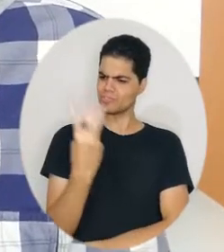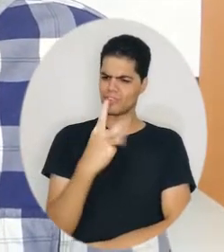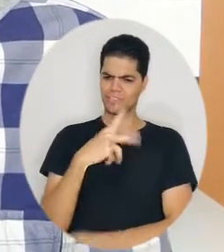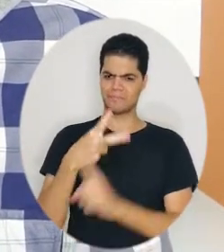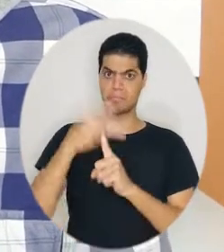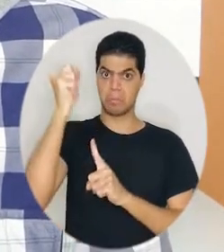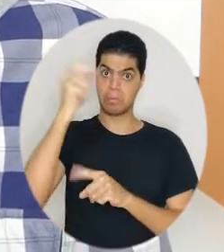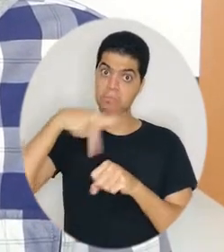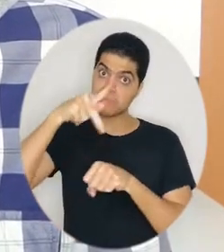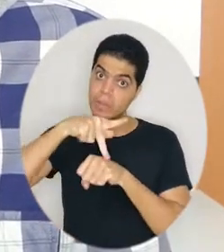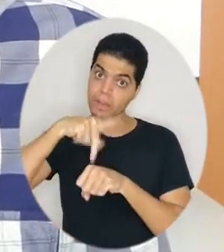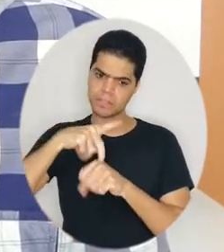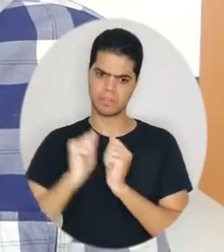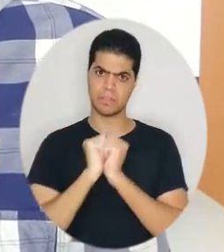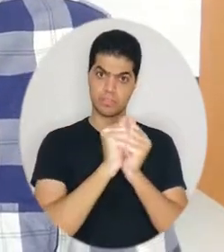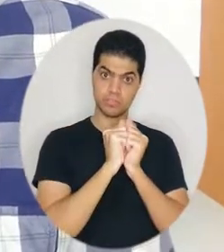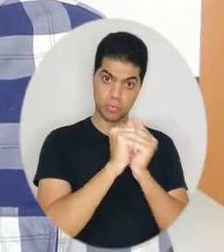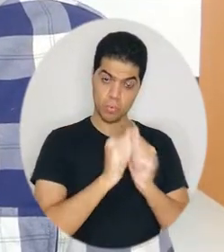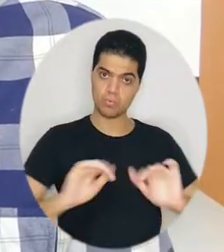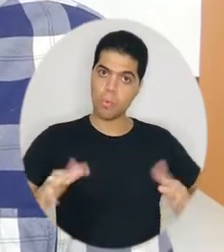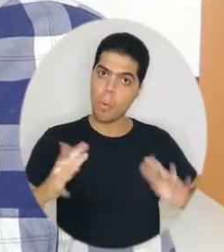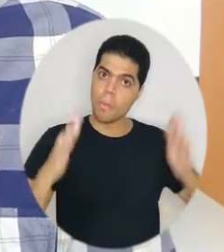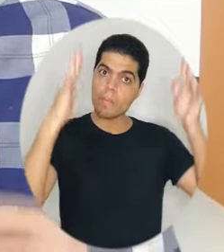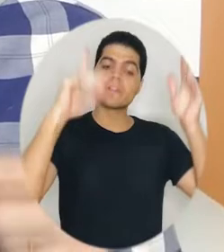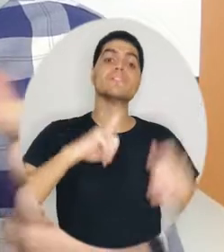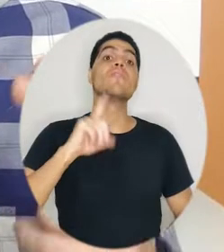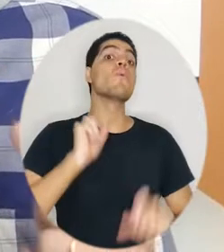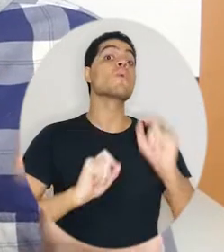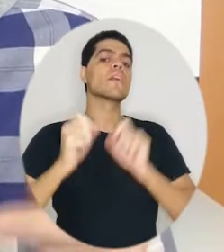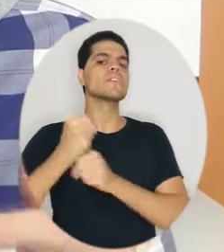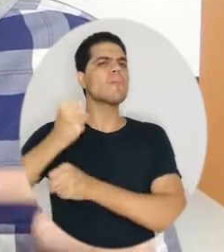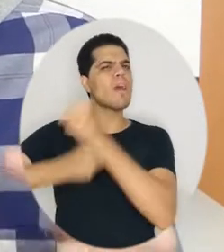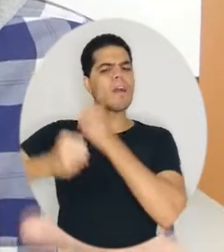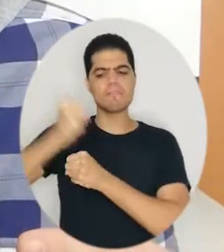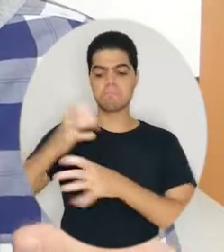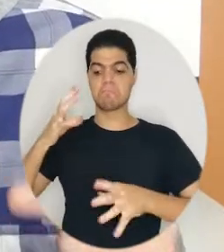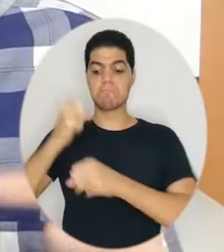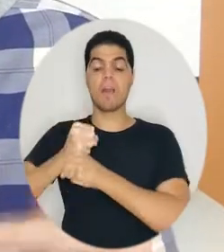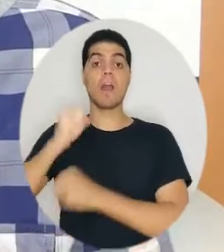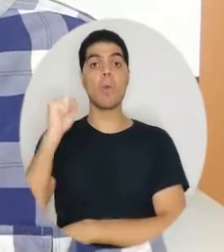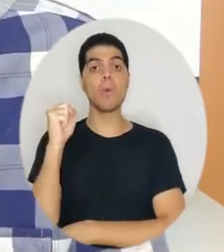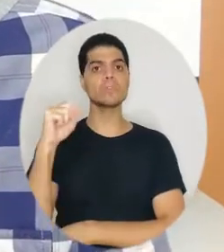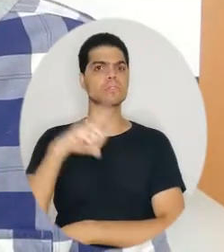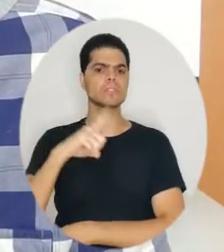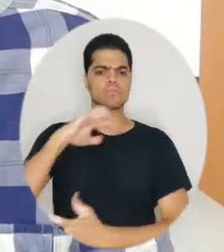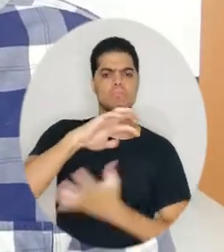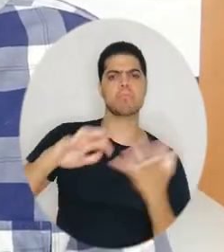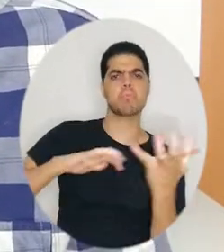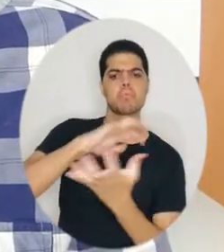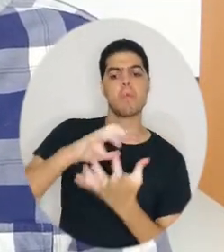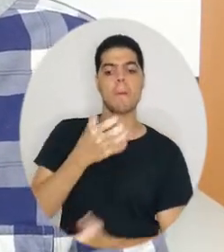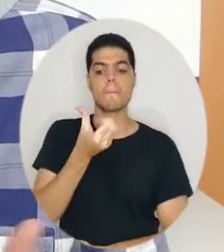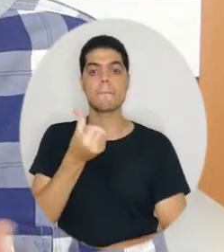junto com os 150 anos da Independência do Brasil os oito anos do que eles chamavam revolução de 64